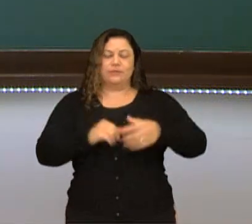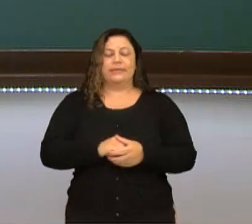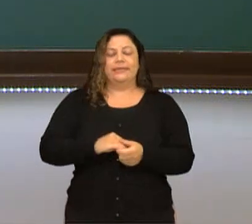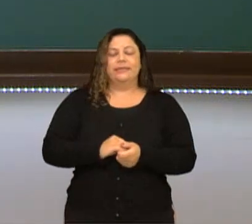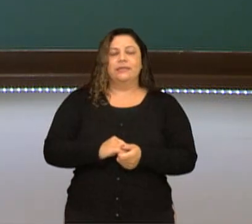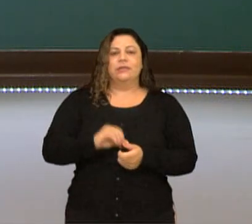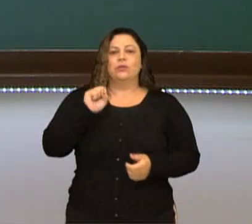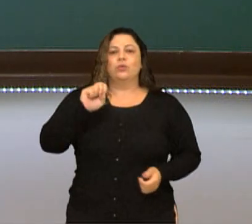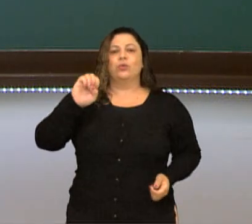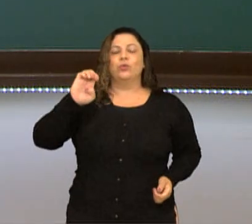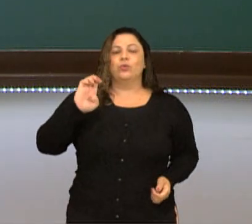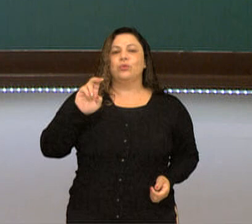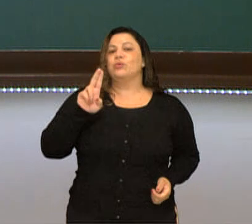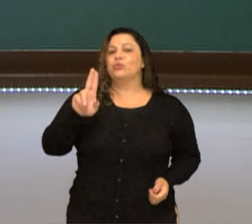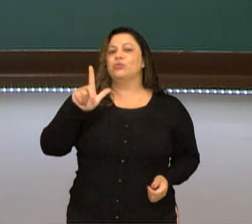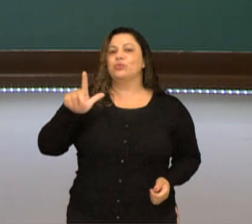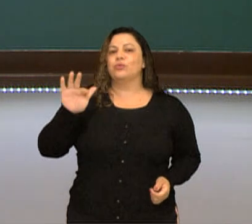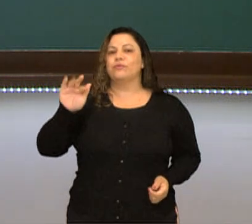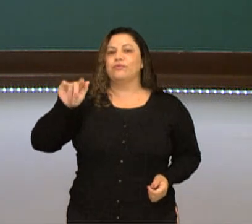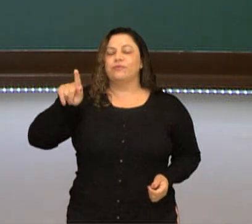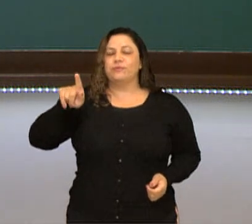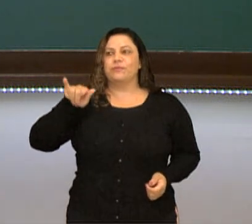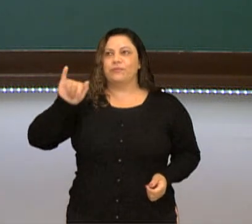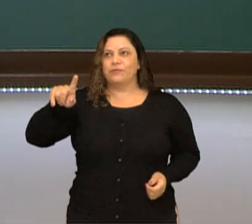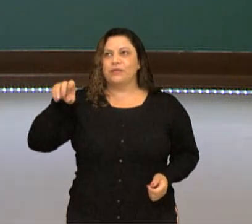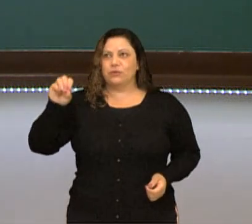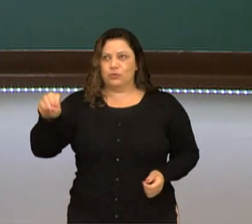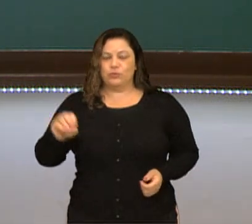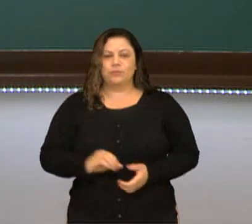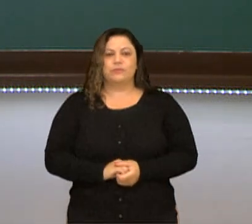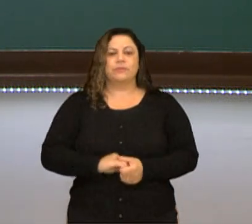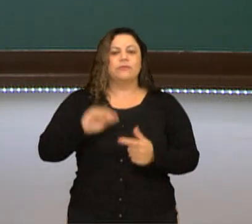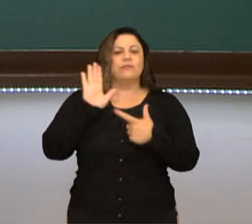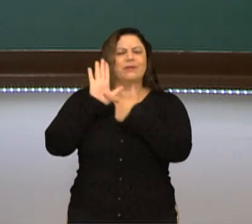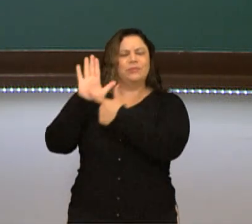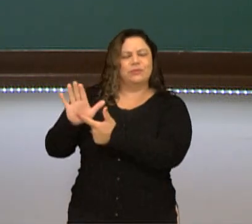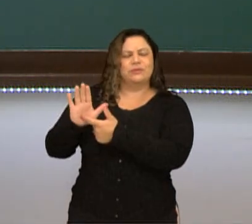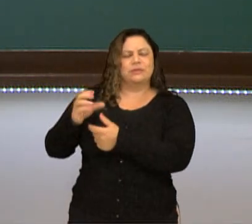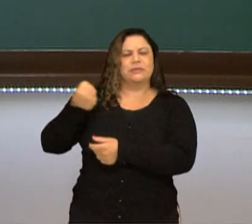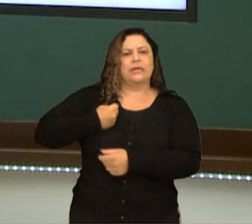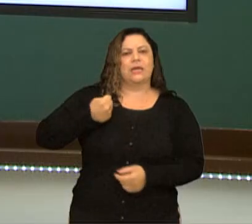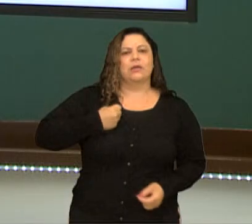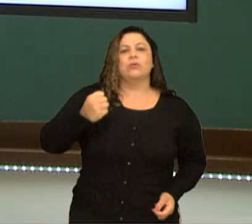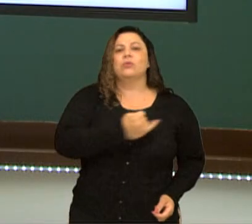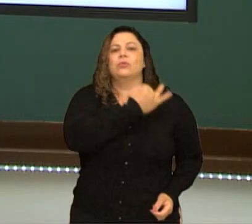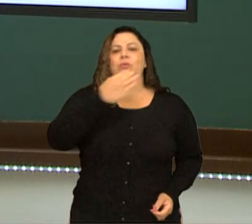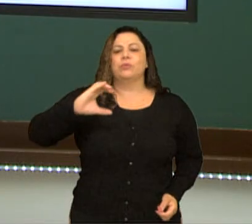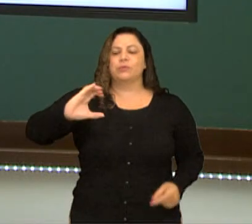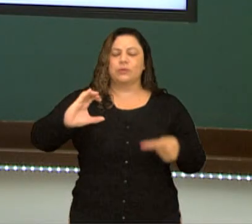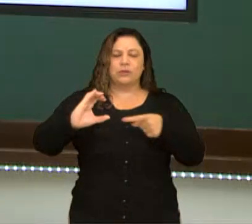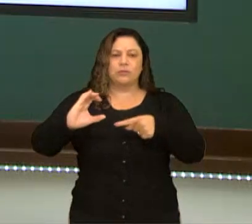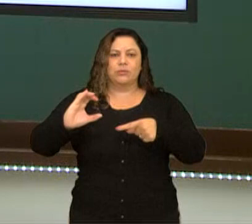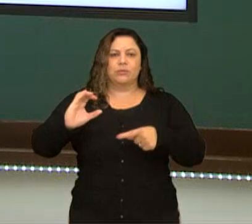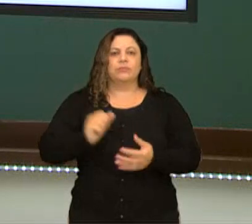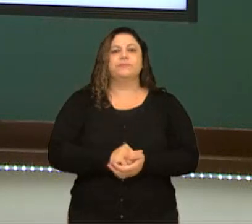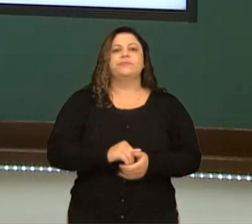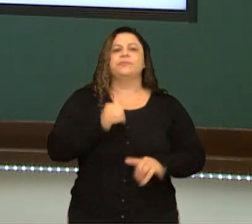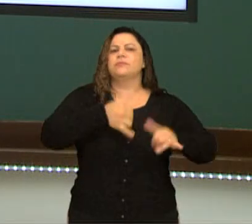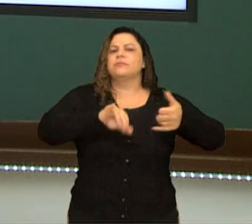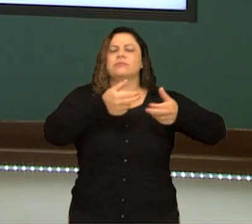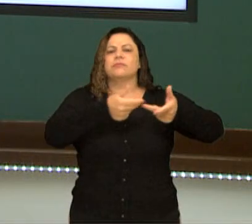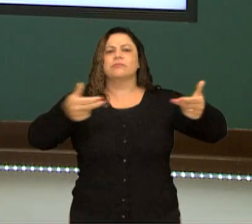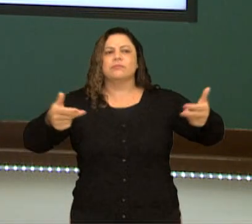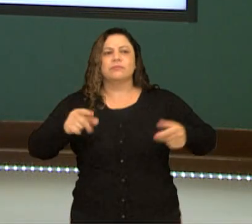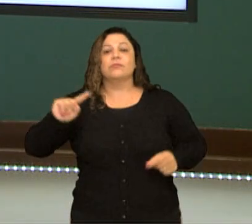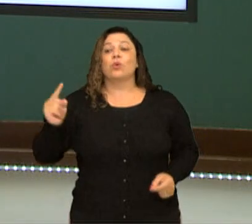sufixo. O prefixo vai indicar o número de carbonos que a substância possui. Se ela